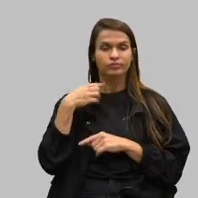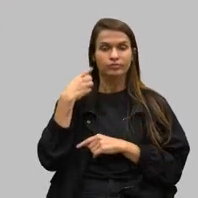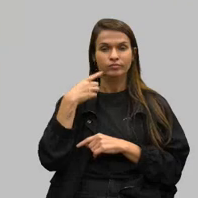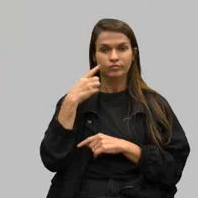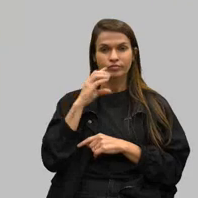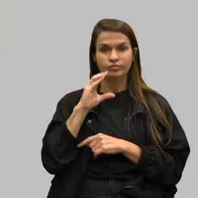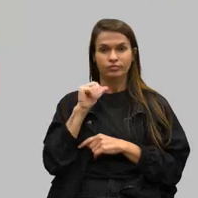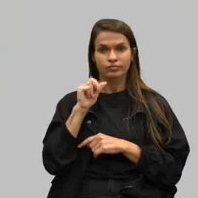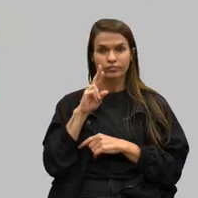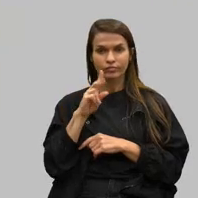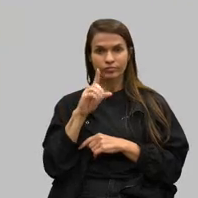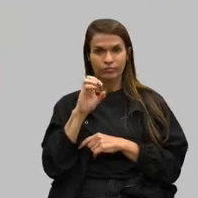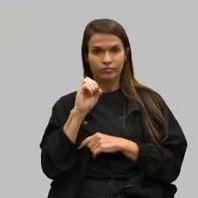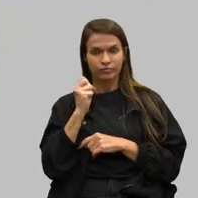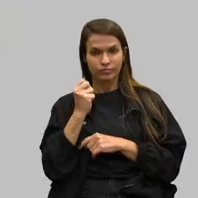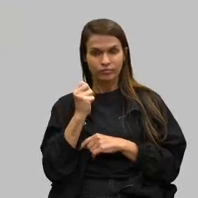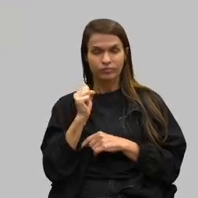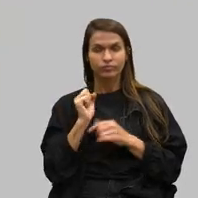por três minutos.